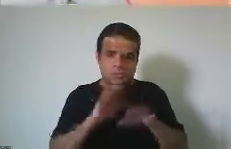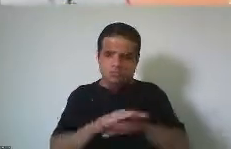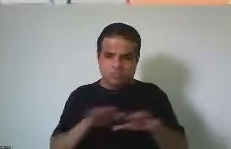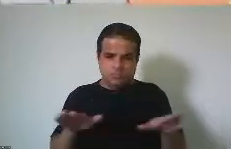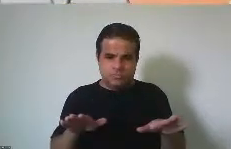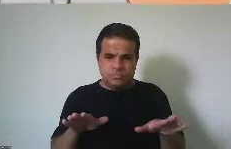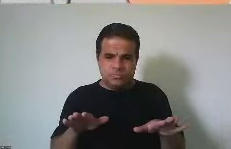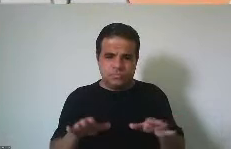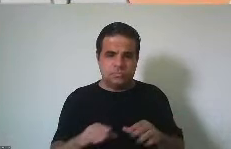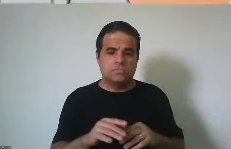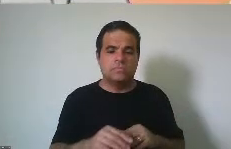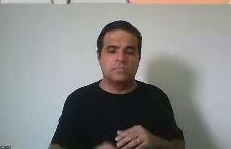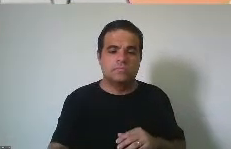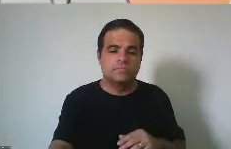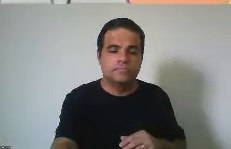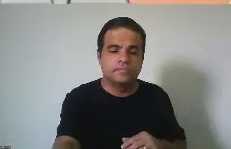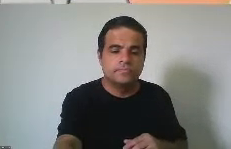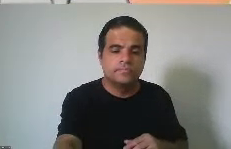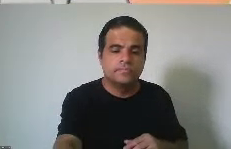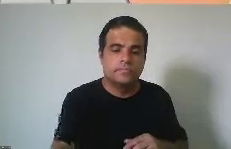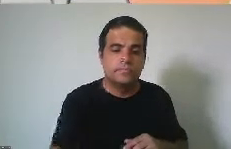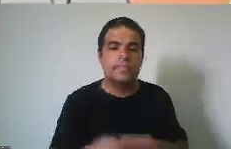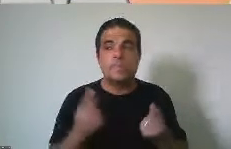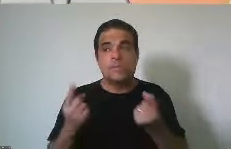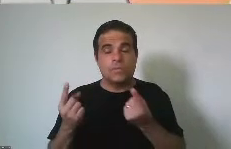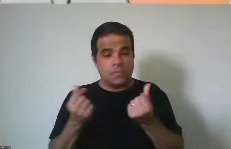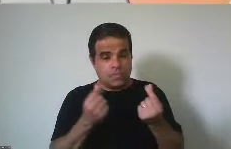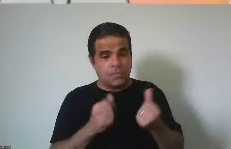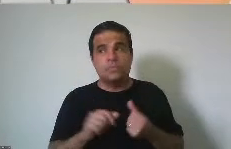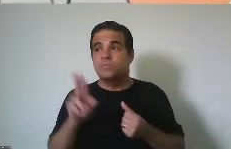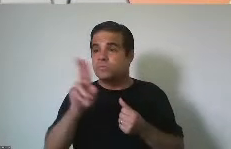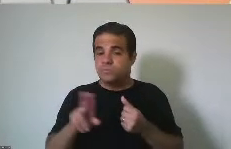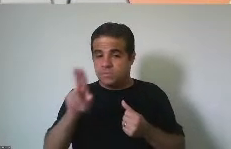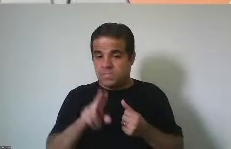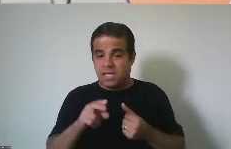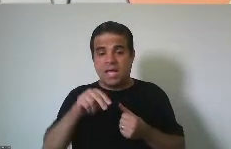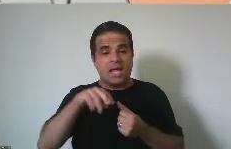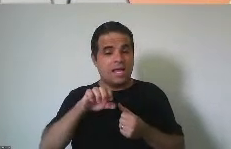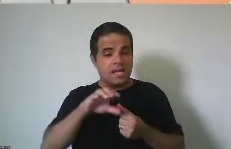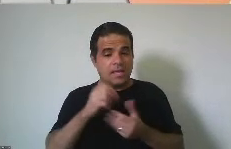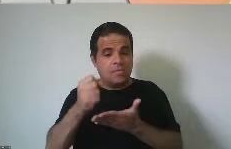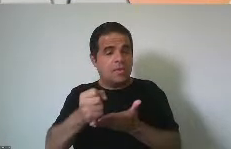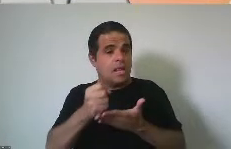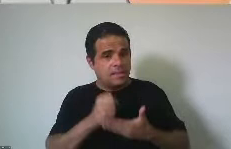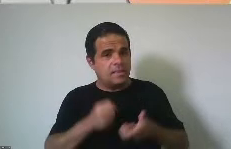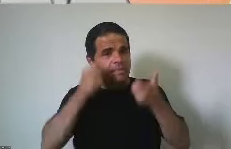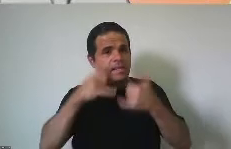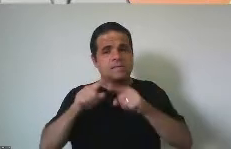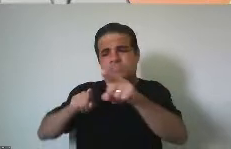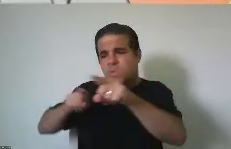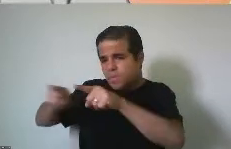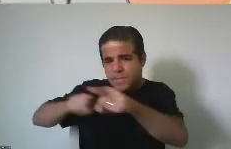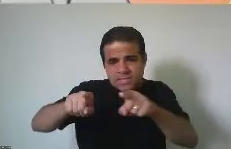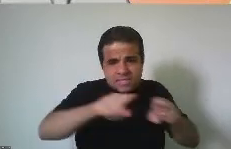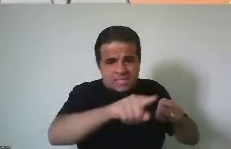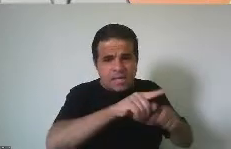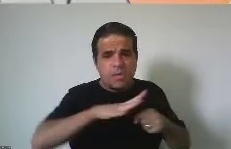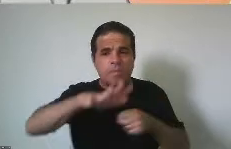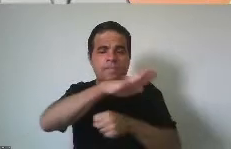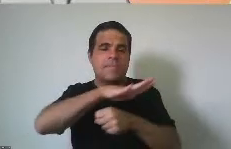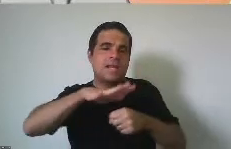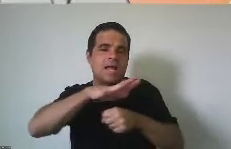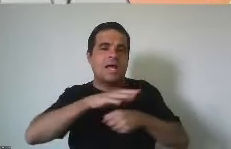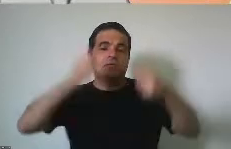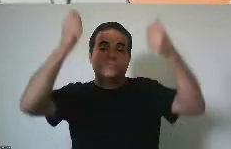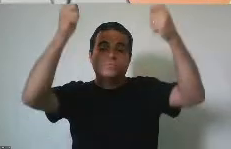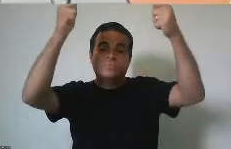custo real utilizado anel traz uma competição de mercado definindo um preço médio